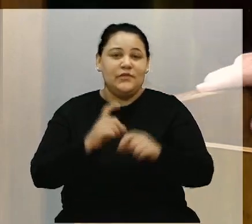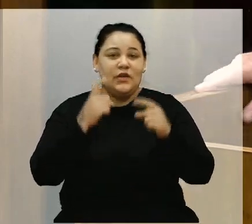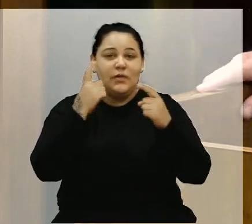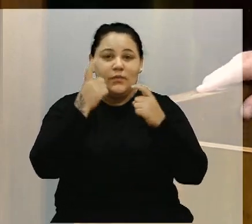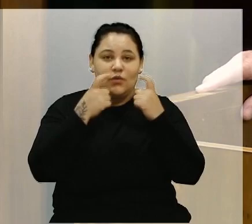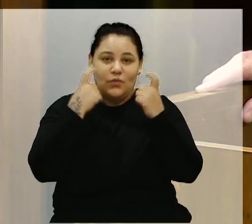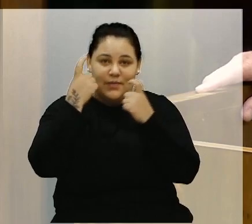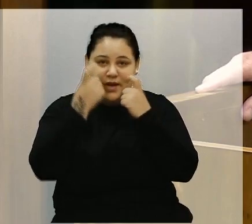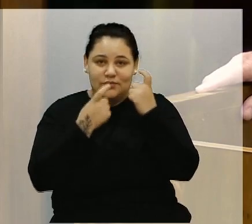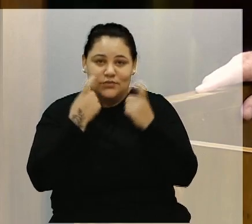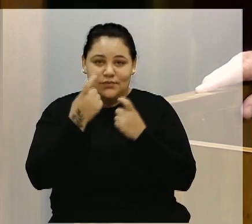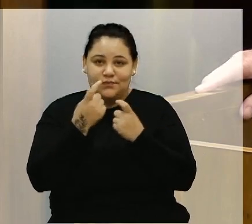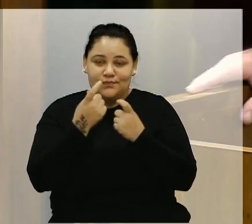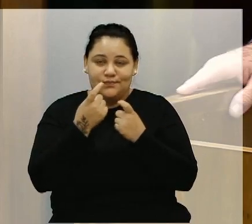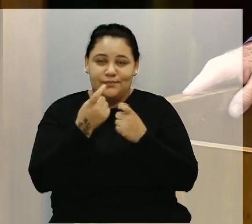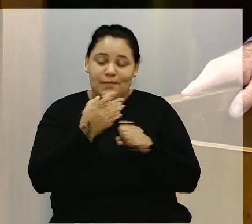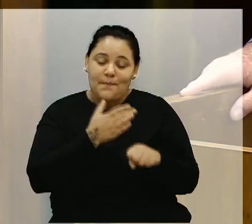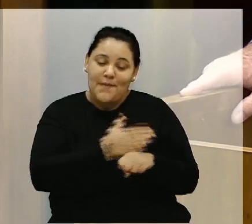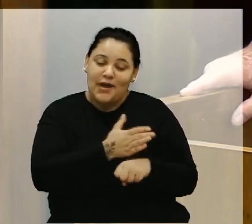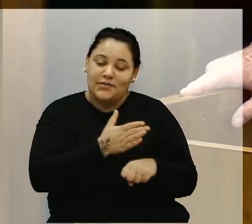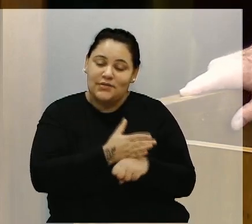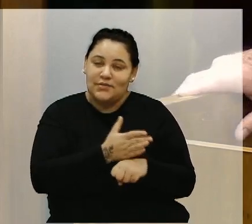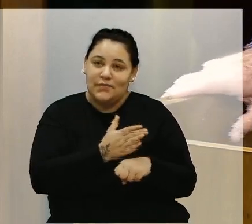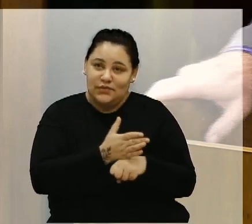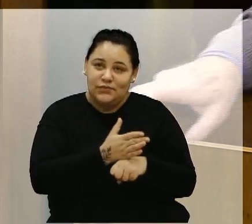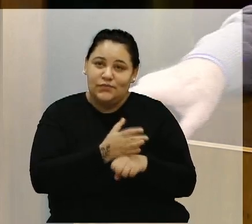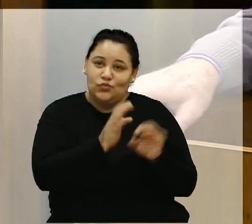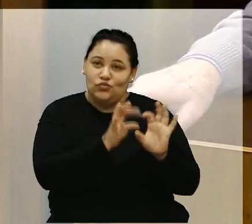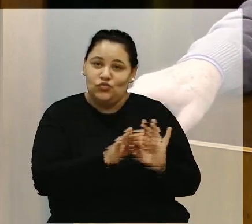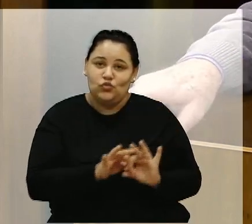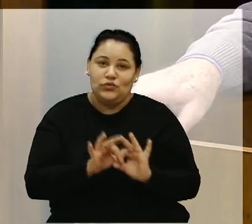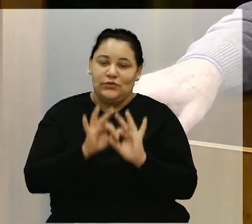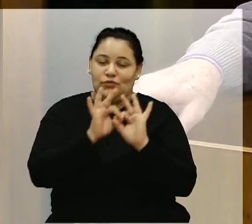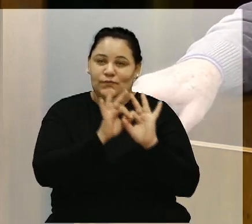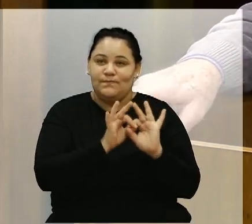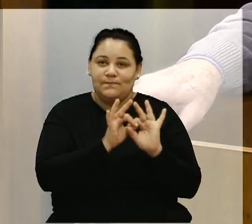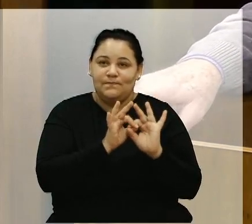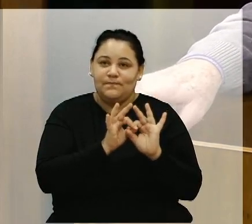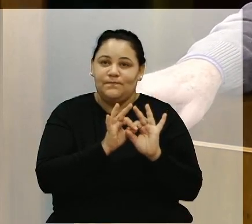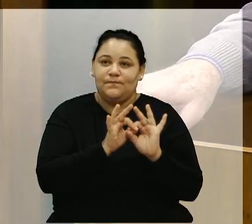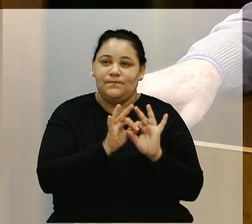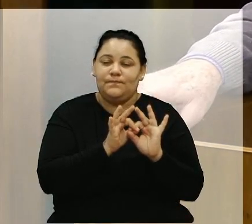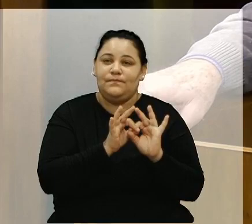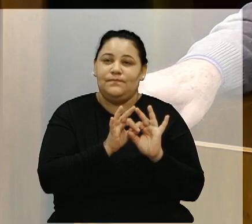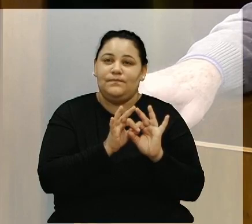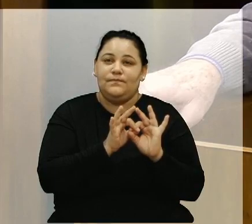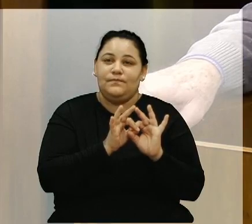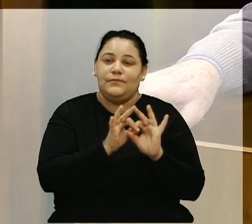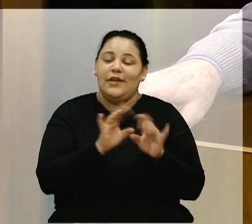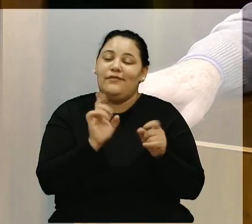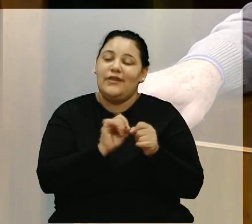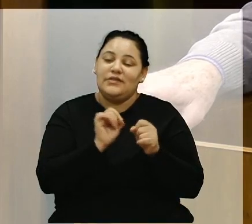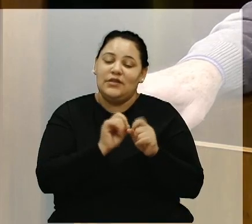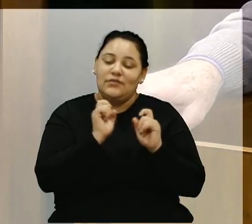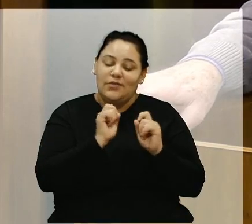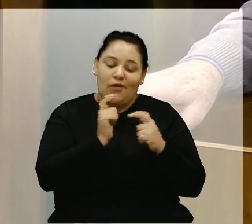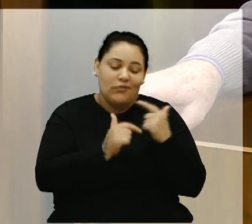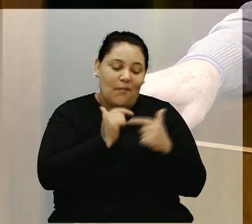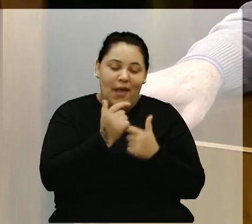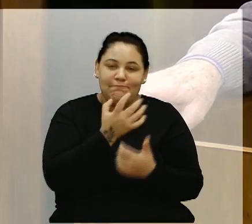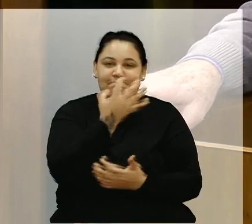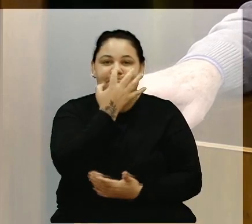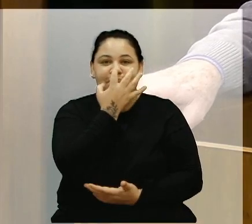preocupados, envolvidos e fazendo aquilo que impressiona. E